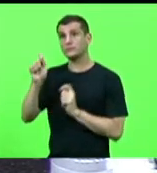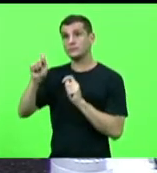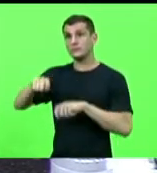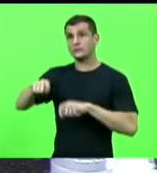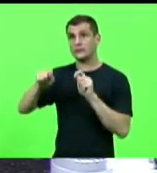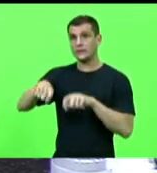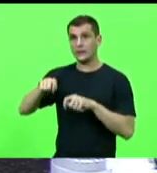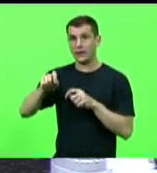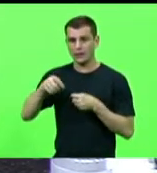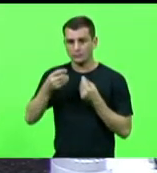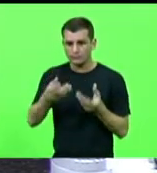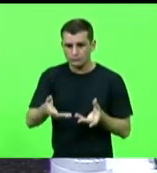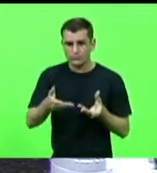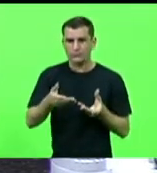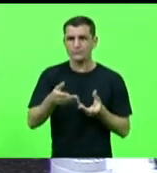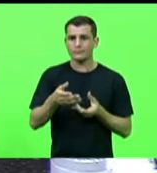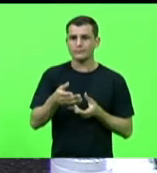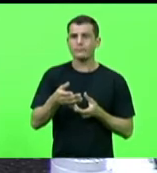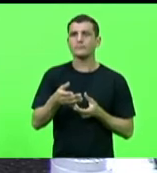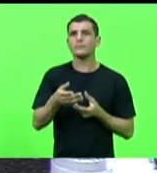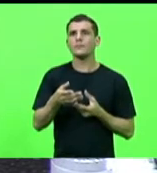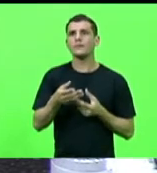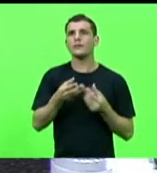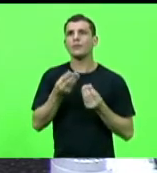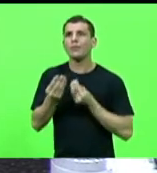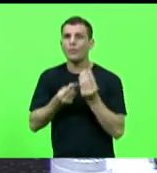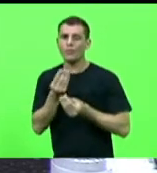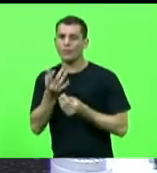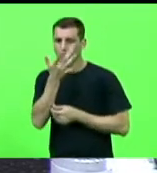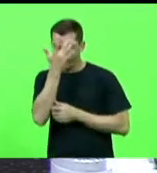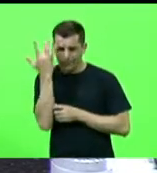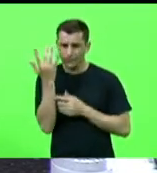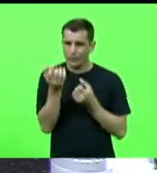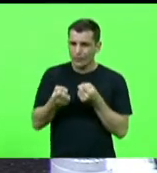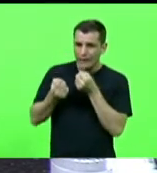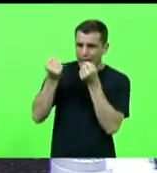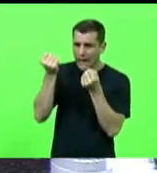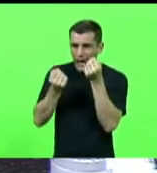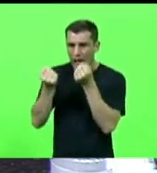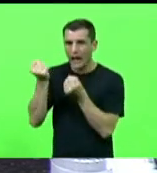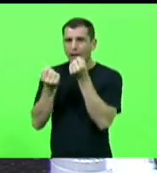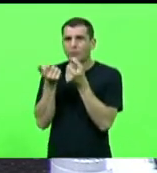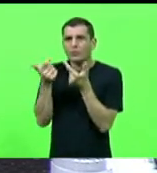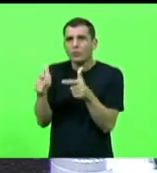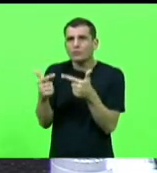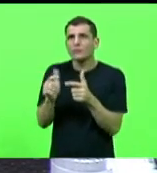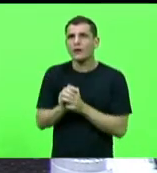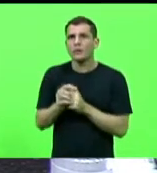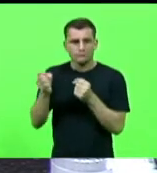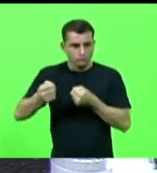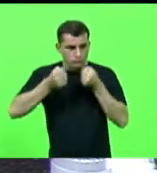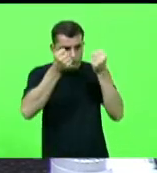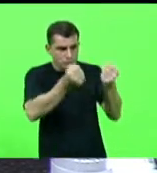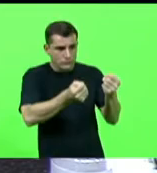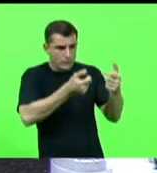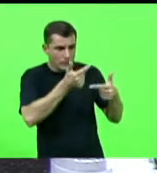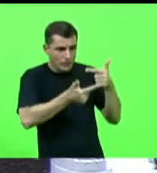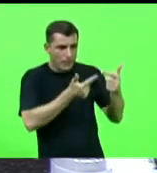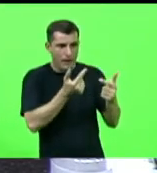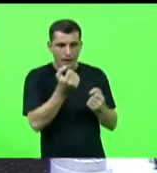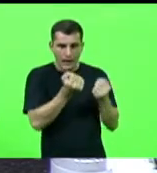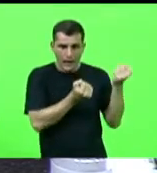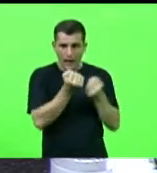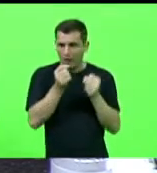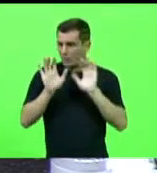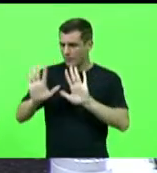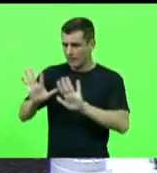não tem carro de gasolina, que não trabalha de carro, que não vai trabalhar de carro, mas ganha R$ 5.000 reais de